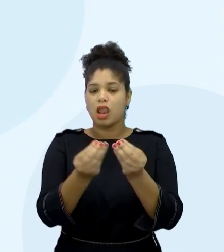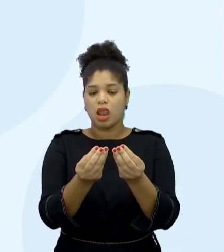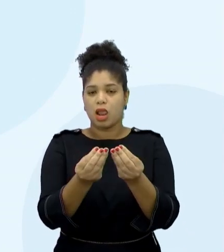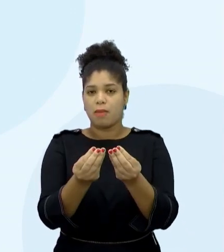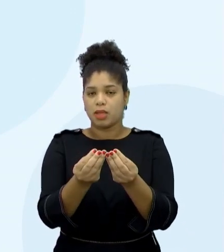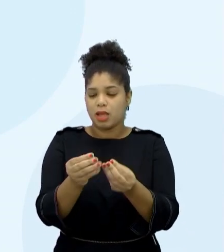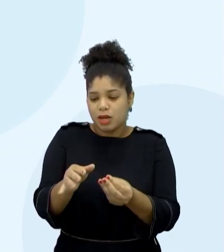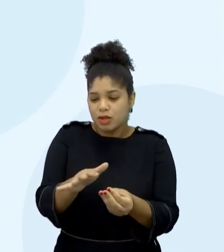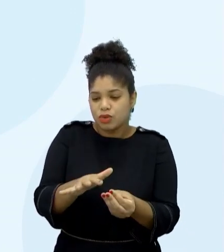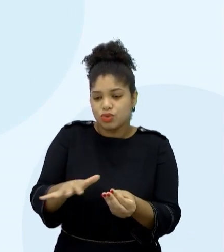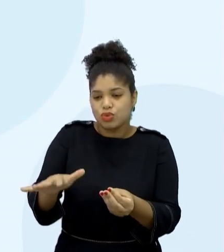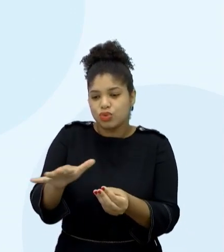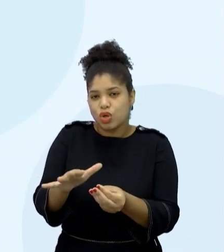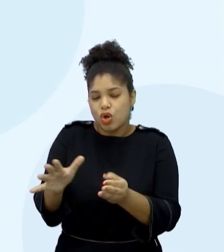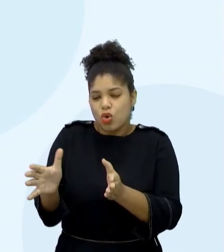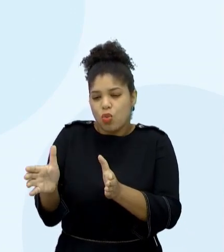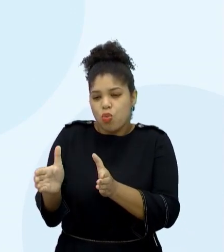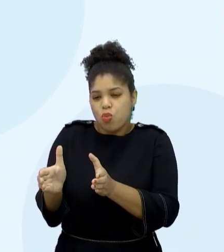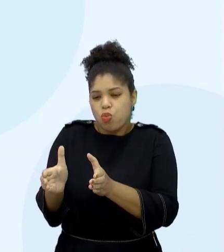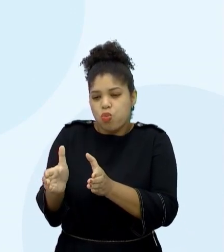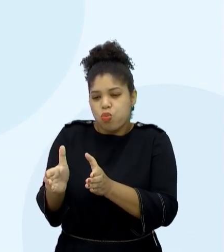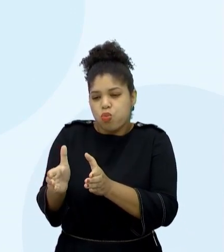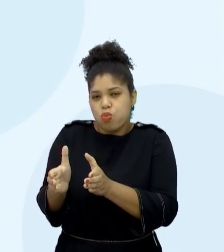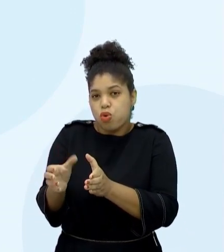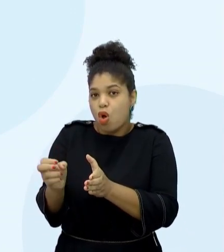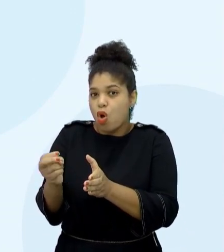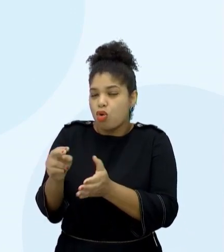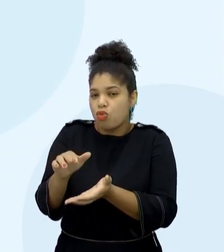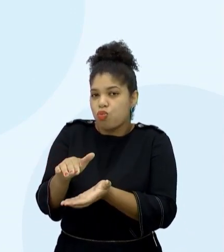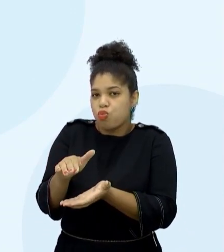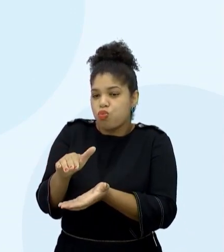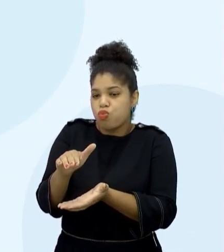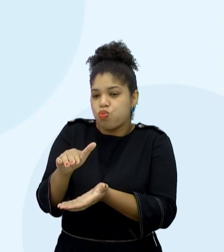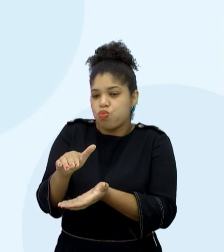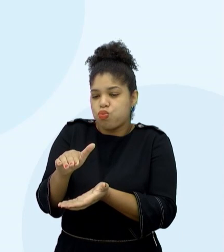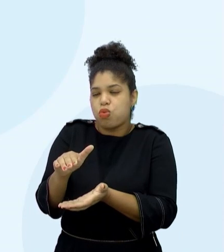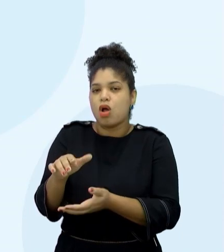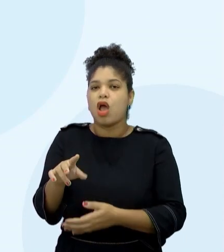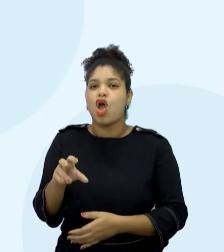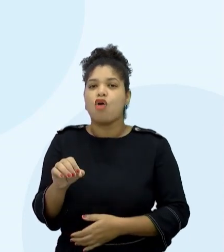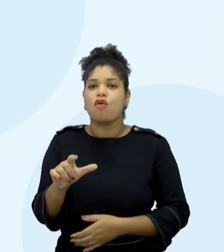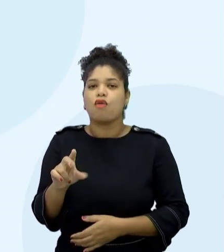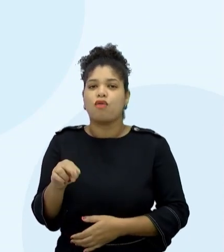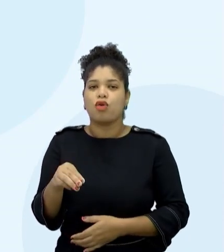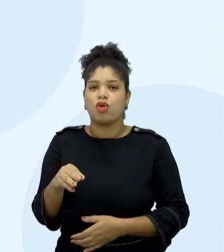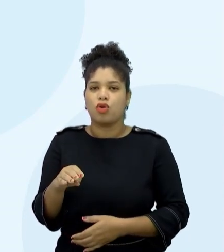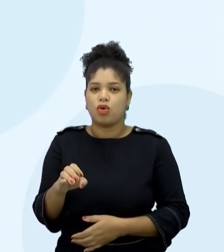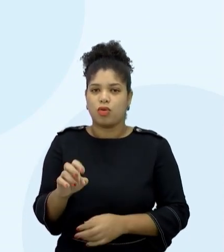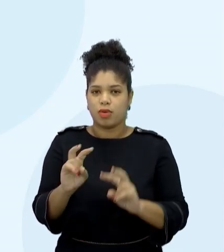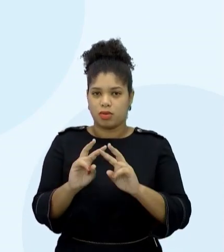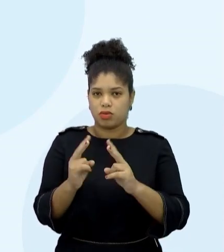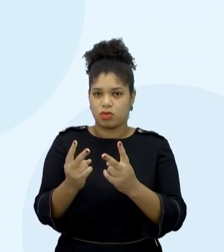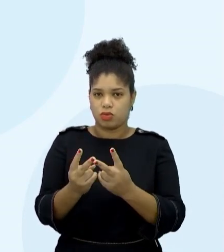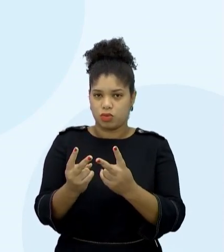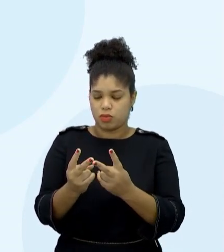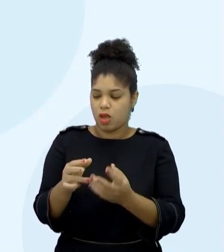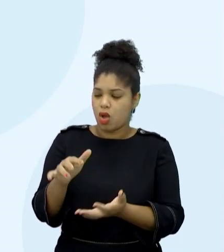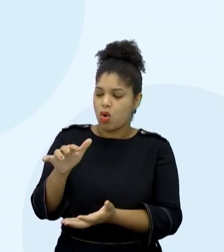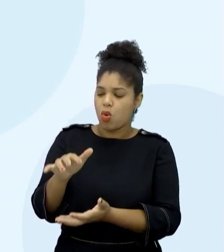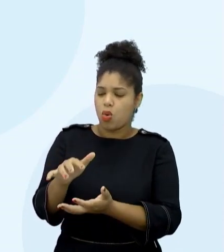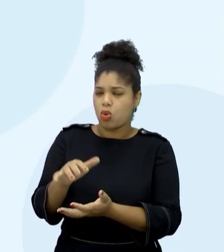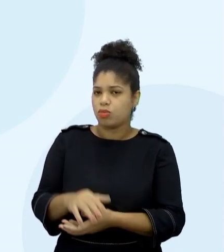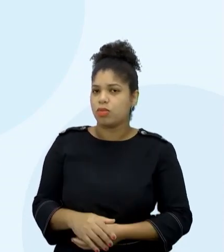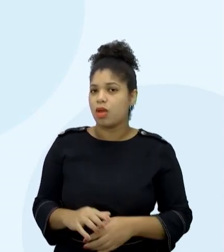determinado espaço ou volume. E essa propriedade específica é justamente que permite